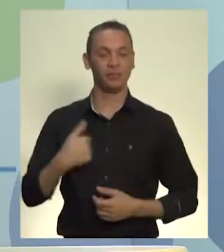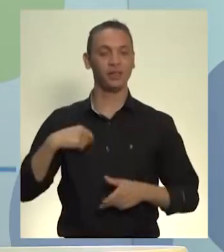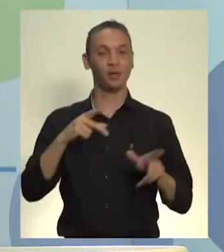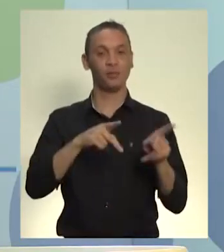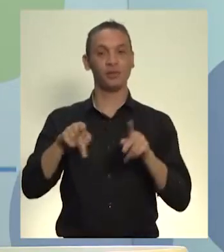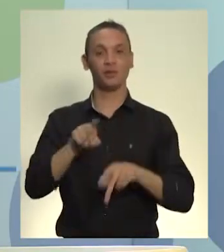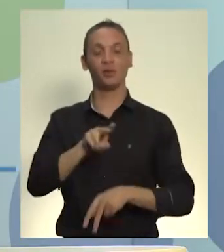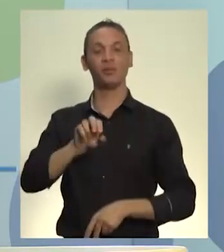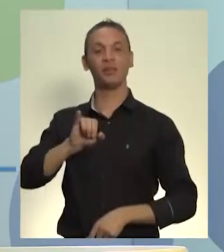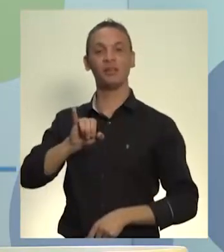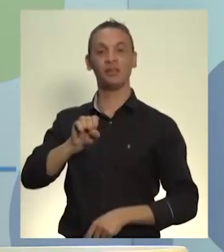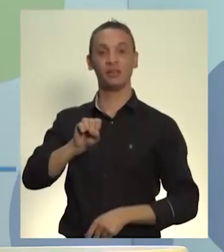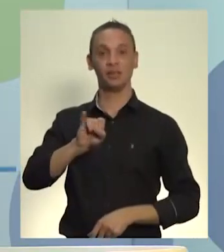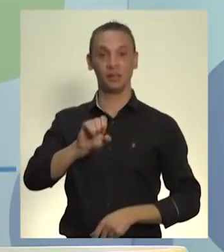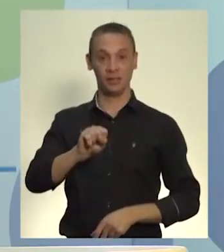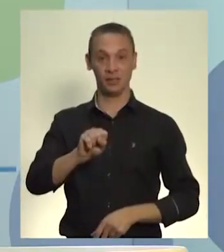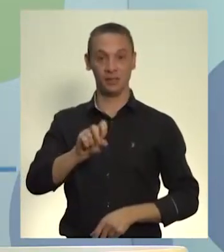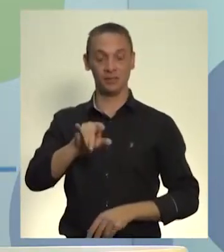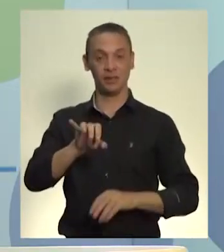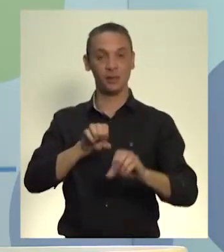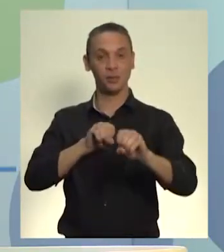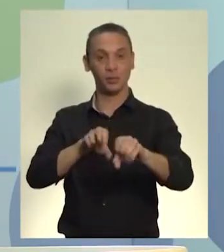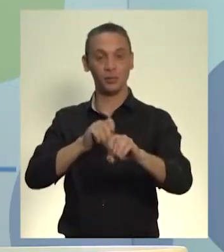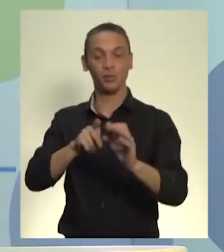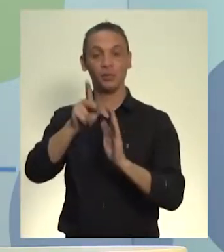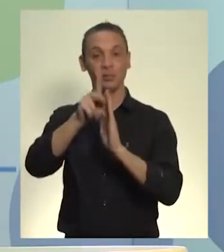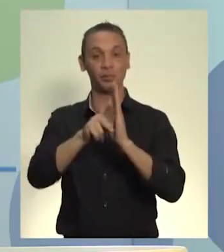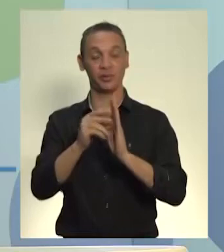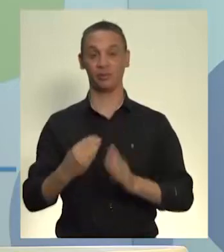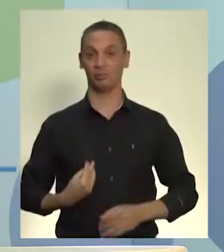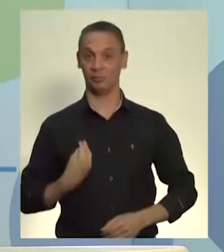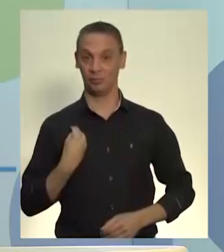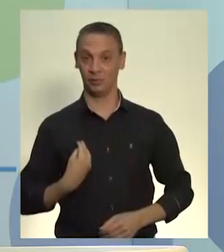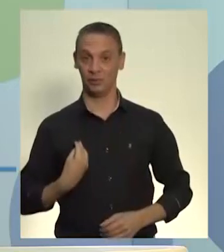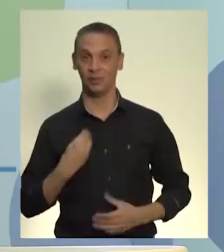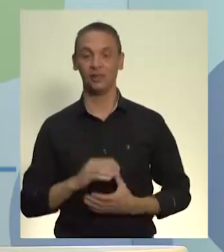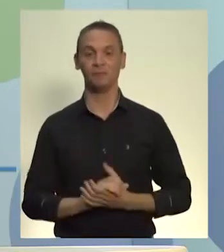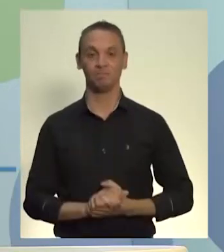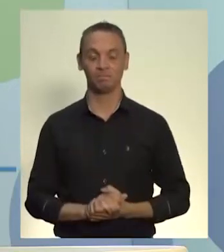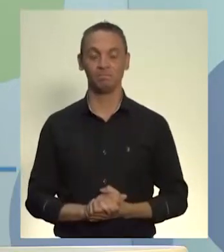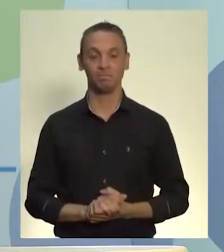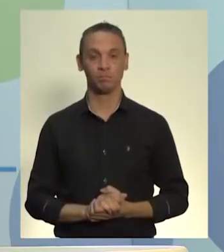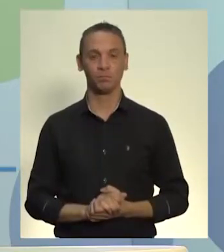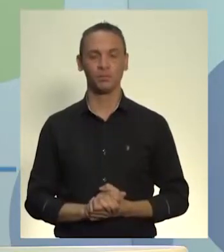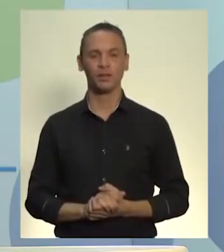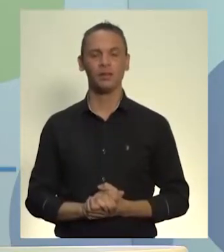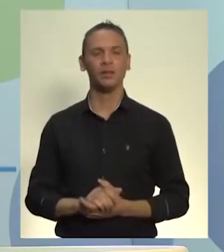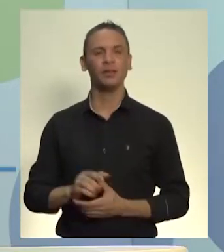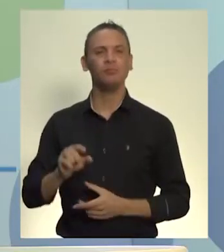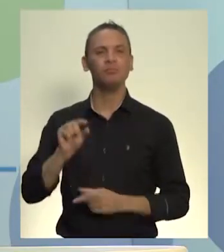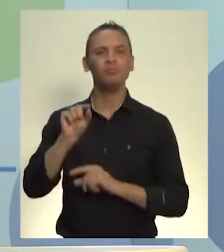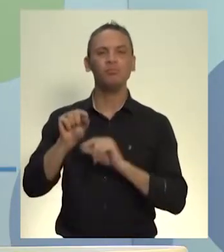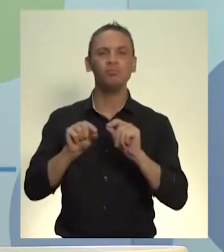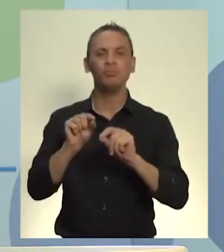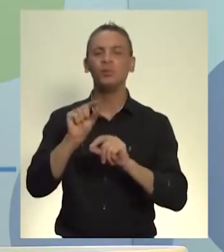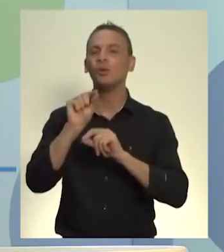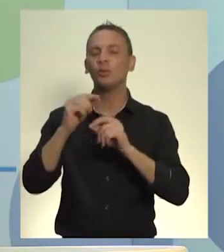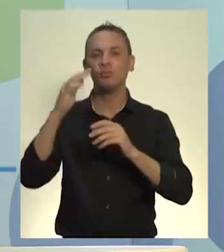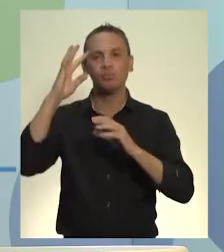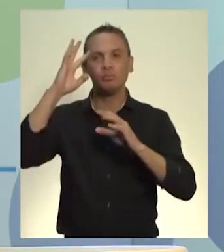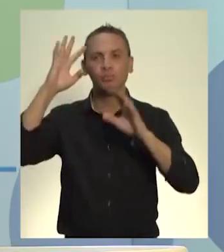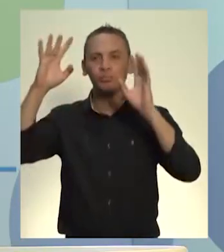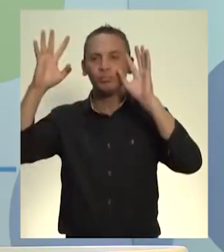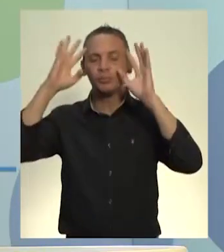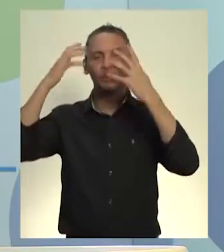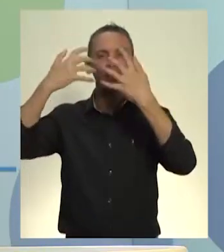professora Isis e eu vou ser a professora de projeto de vida de vocês. Então, a gente vai olhar algumas reflexões